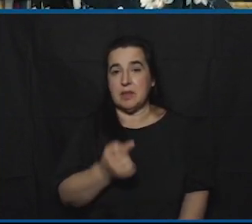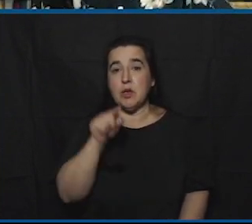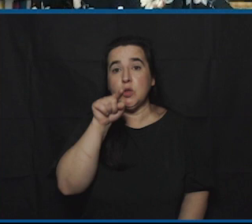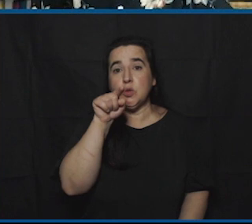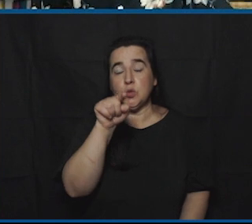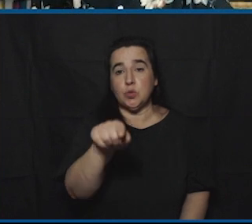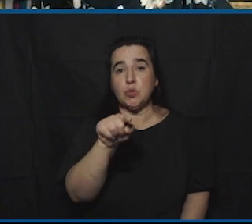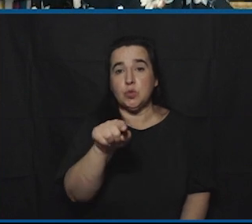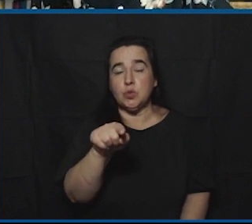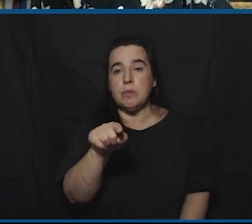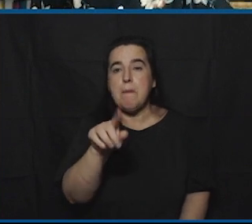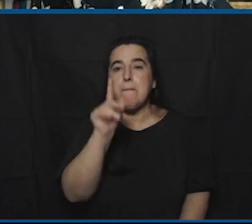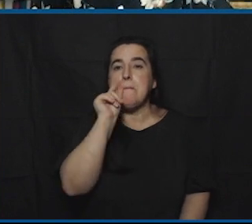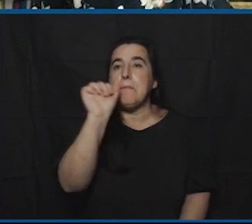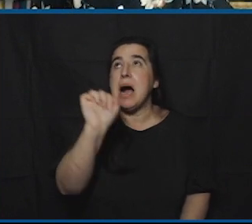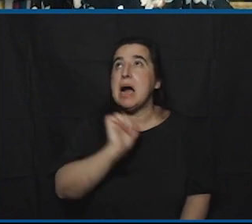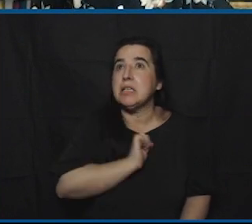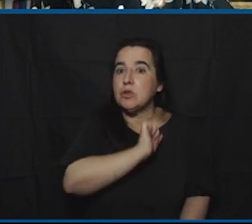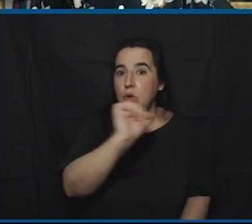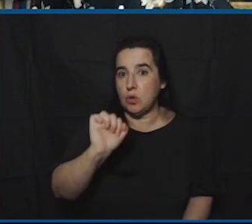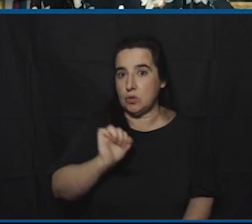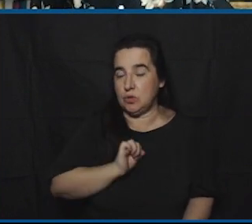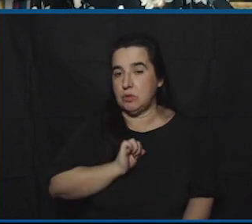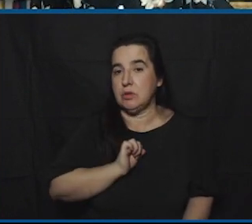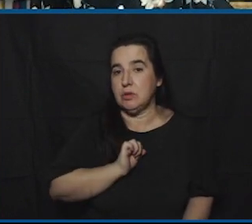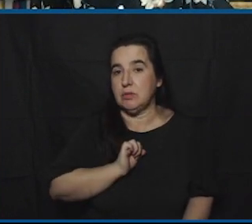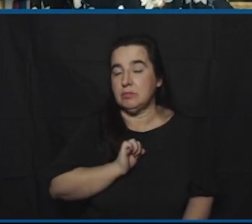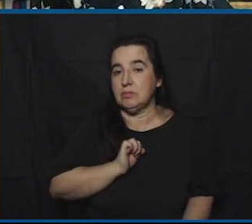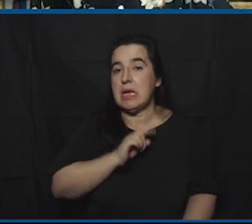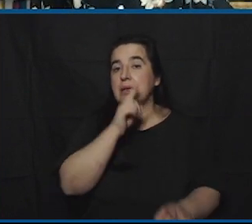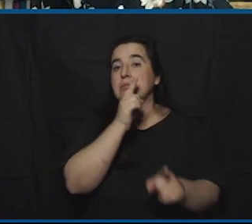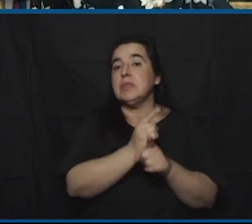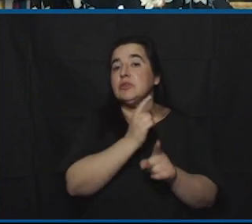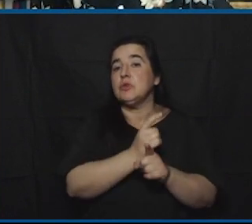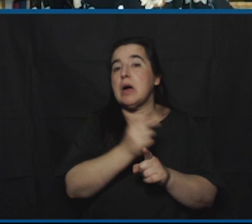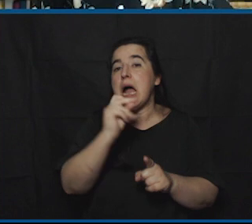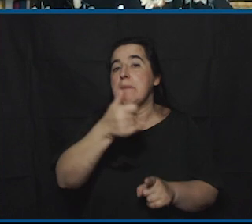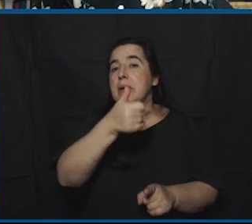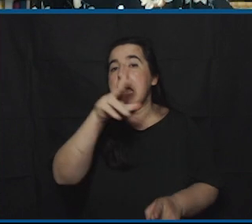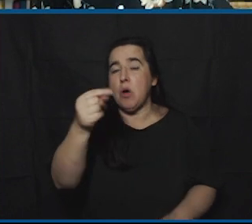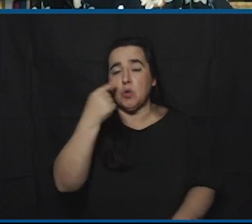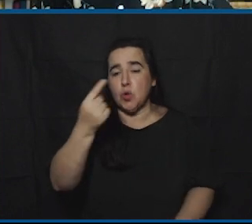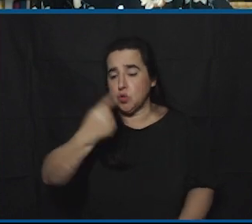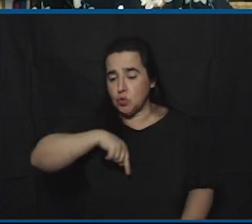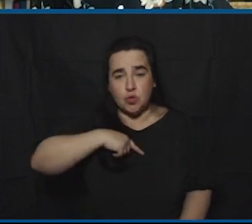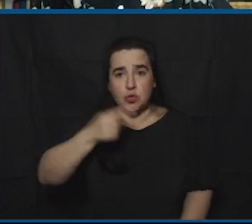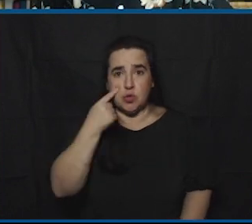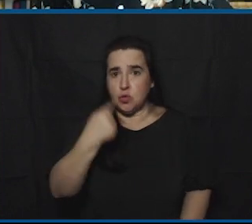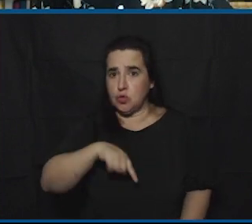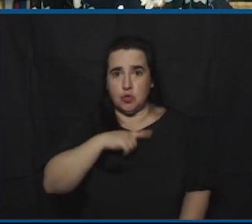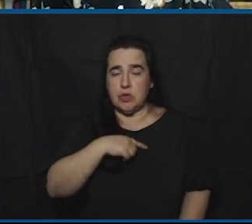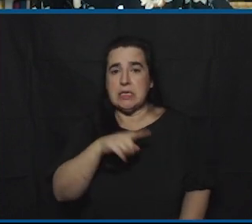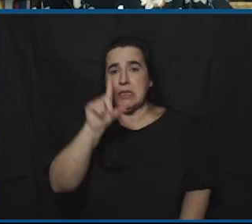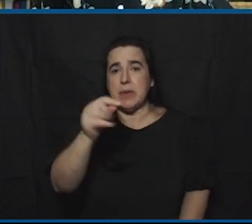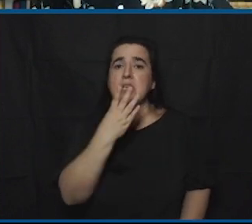mas tu és nosso Pai, ainda que Abraão não nos conhece, e Israel não